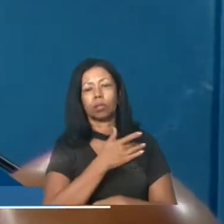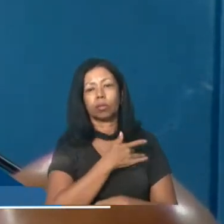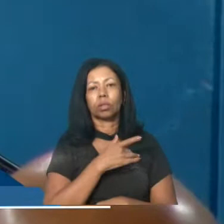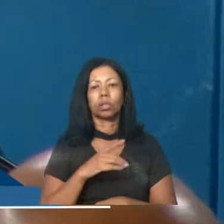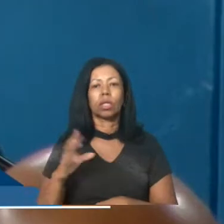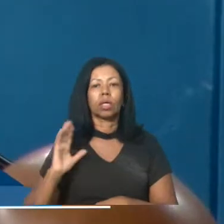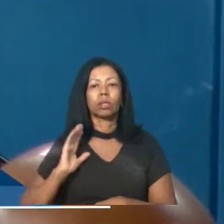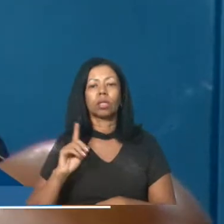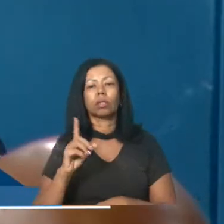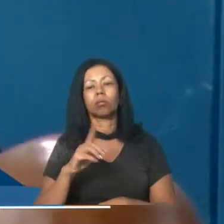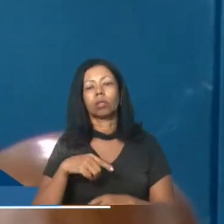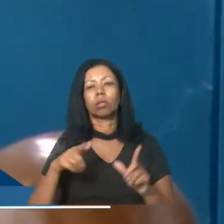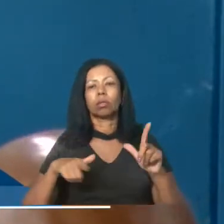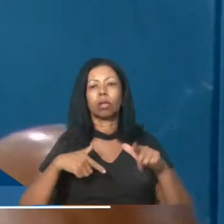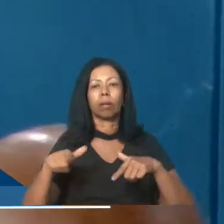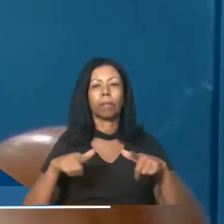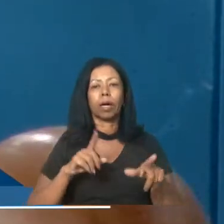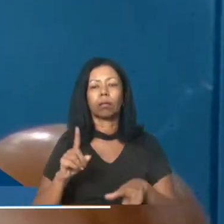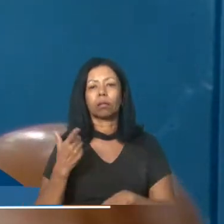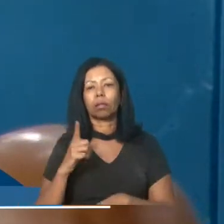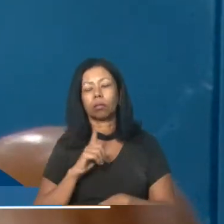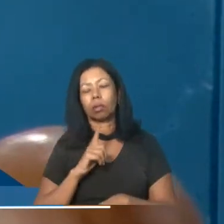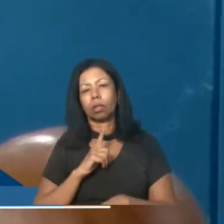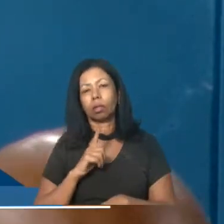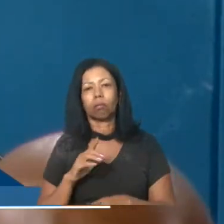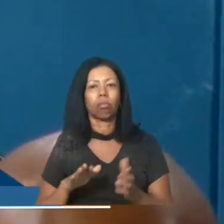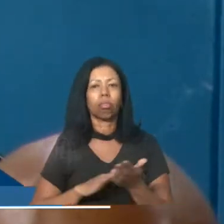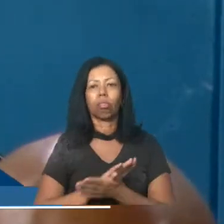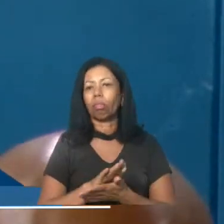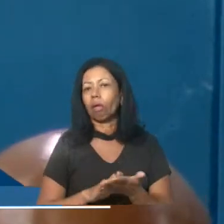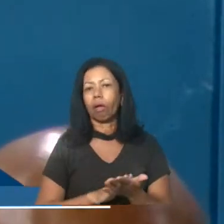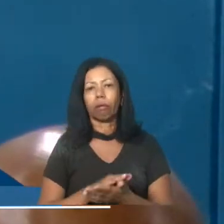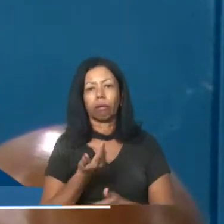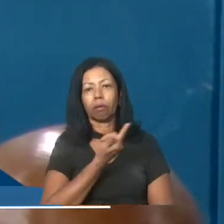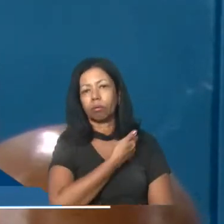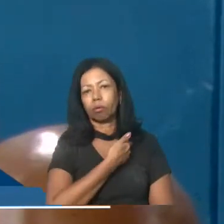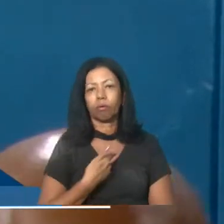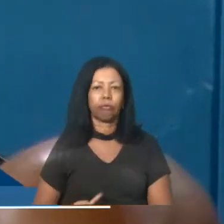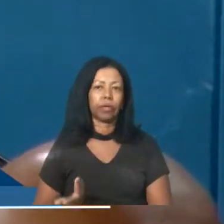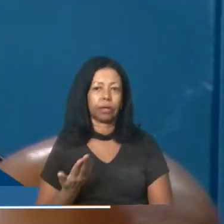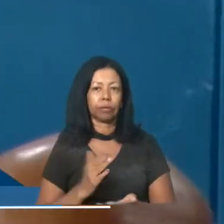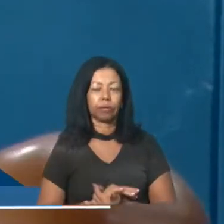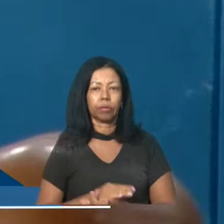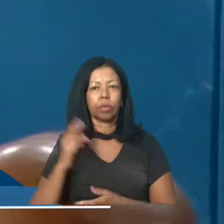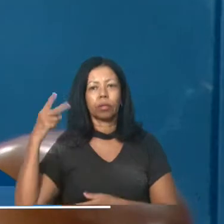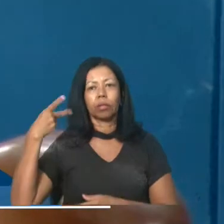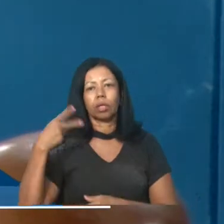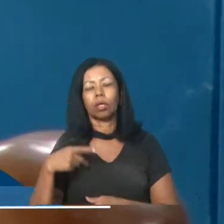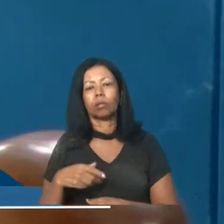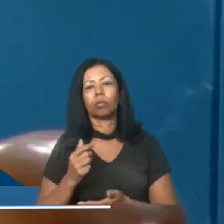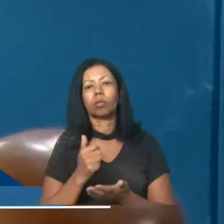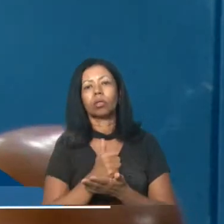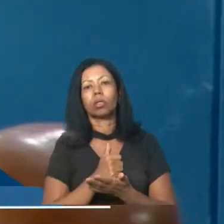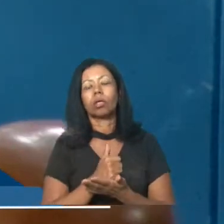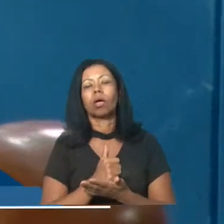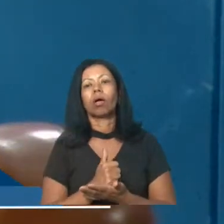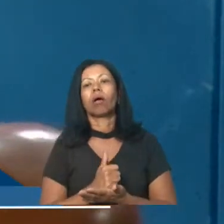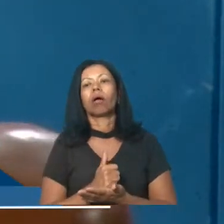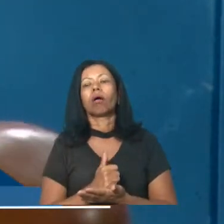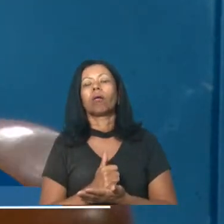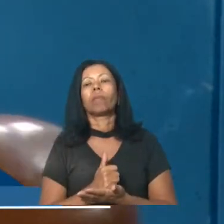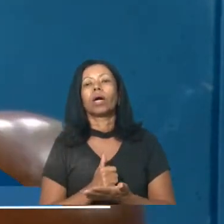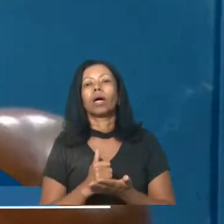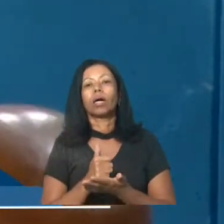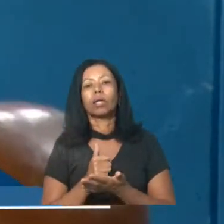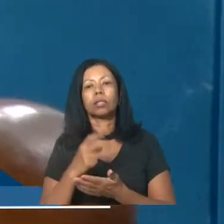não tem feedback nenhum do governo. Os vereadores da base passam vergonha, os vereadores